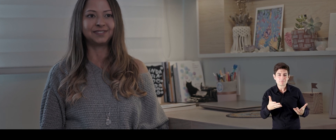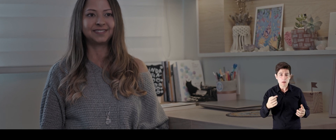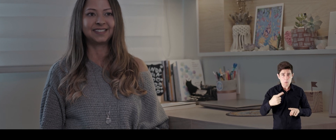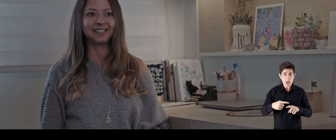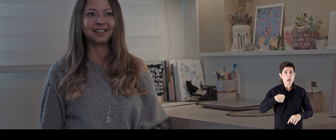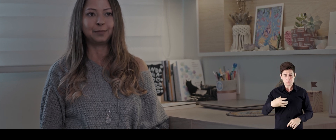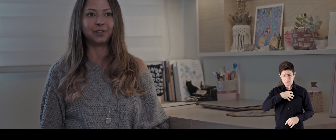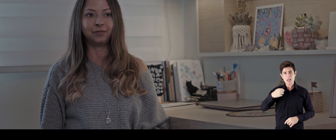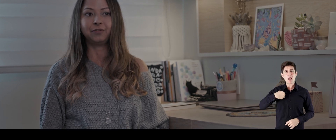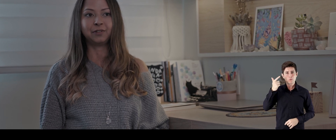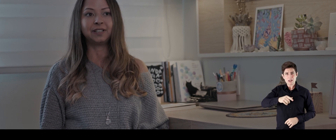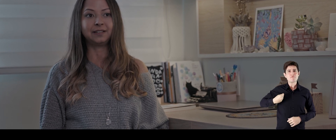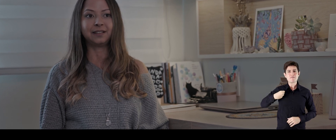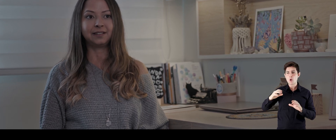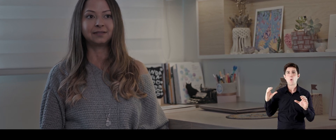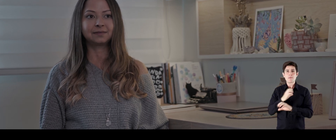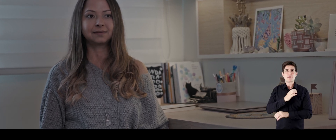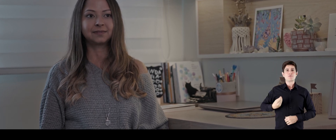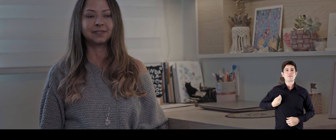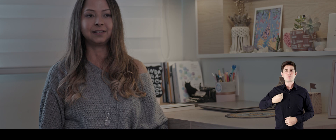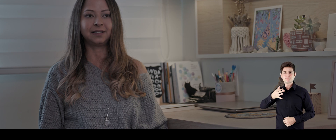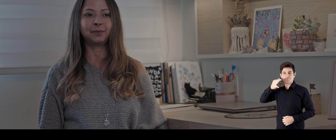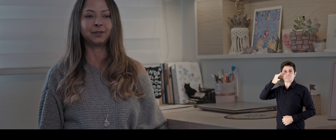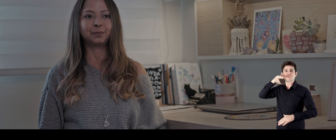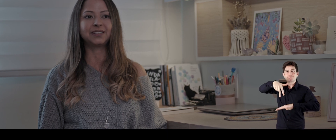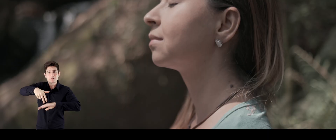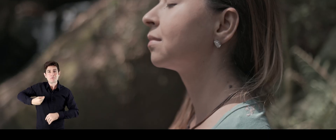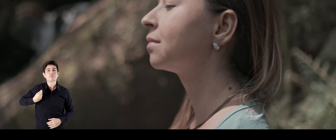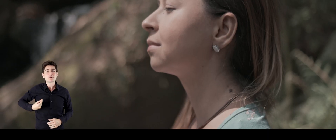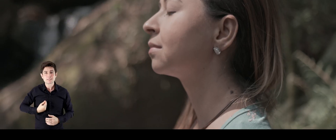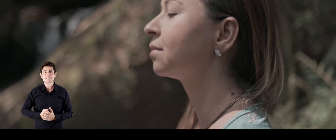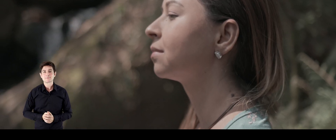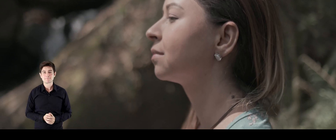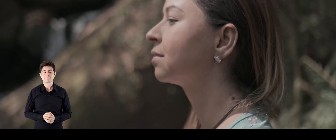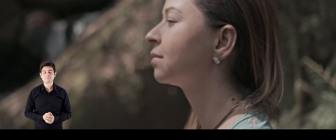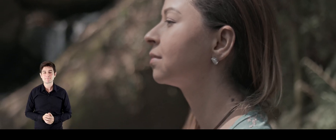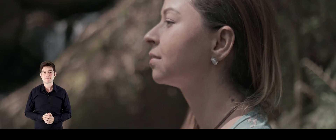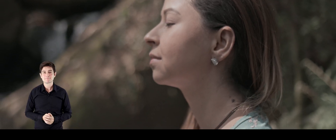cronológico? Porque eu vivo uma vida inteira. Inteira porque eu tô presente nisso.